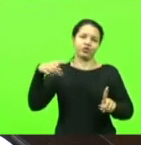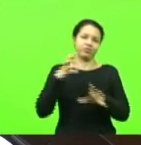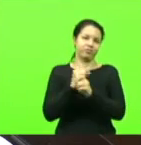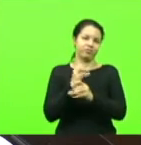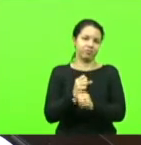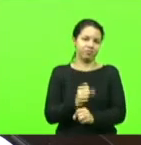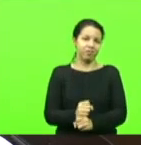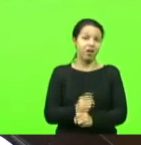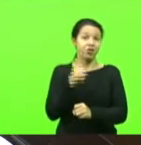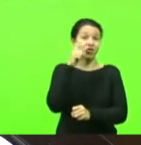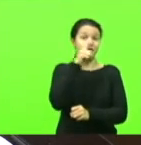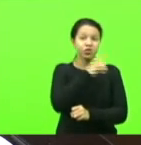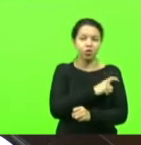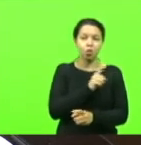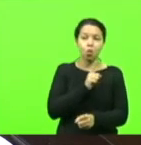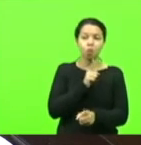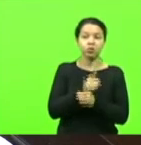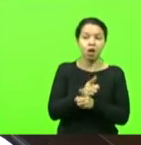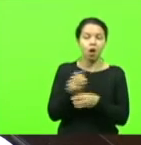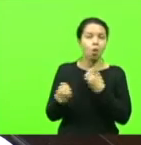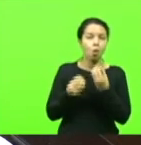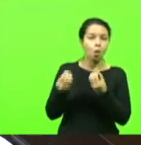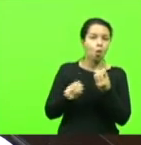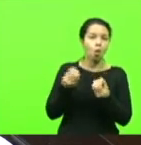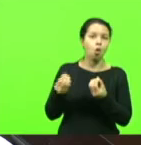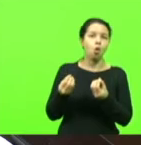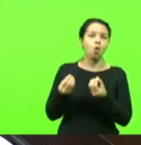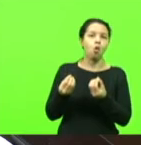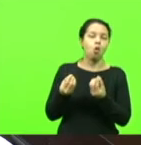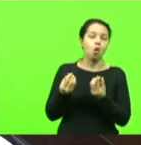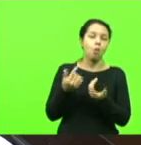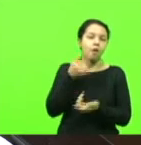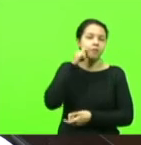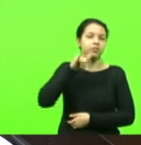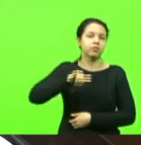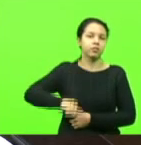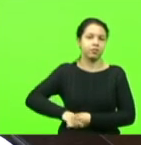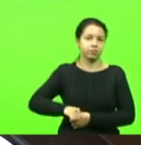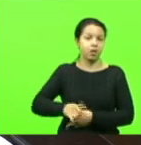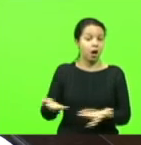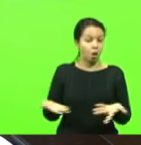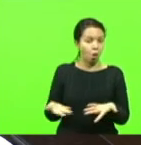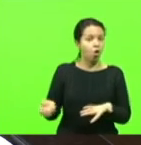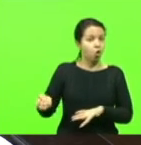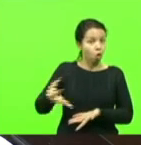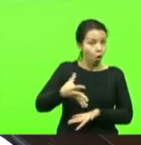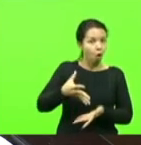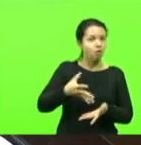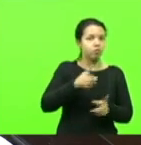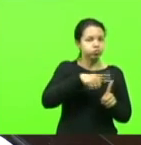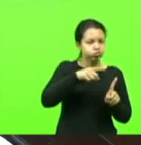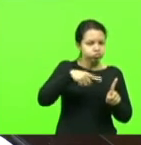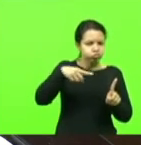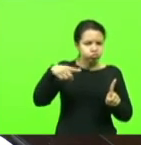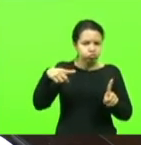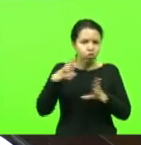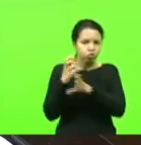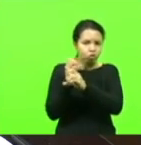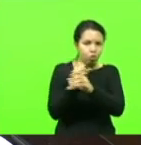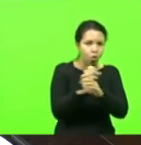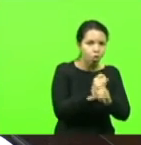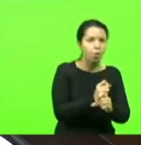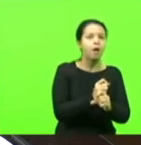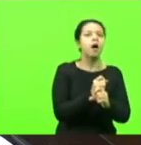dificulta o enfrentamento dessa questão e nesse sentido a coleta anual de dados permitirá ao governo do estado visualizado o